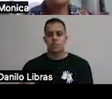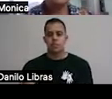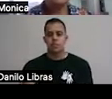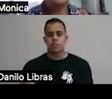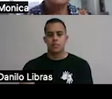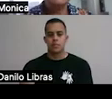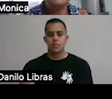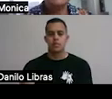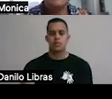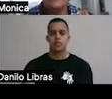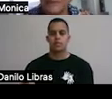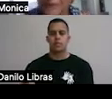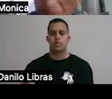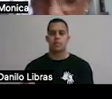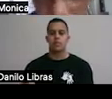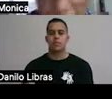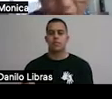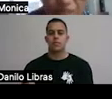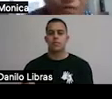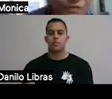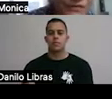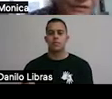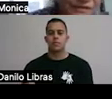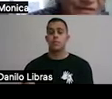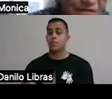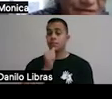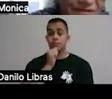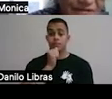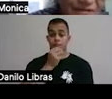Mônica, o vídeo tá sem som. Tem som?